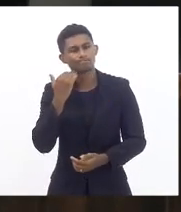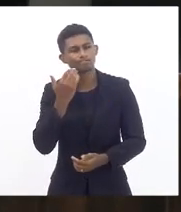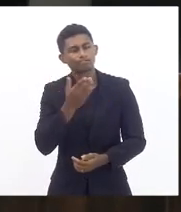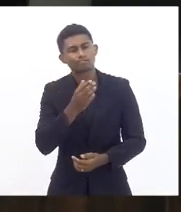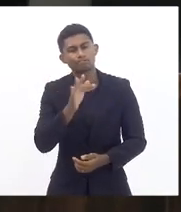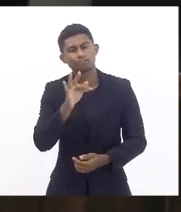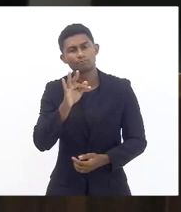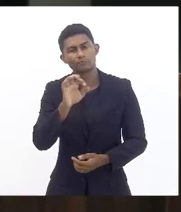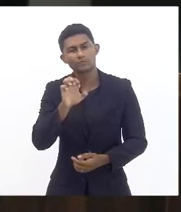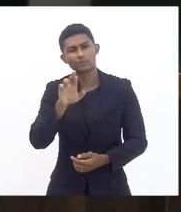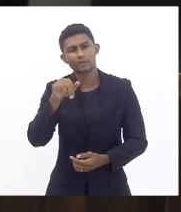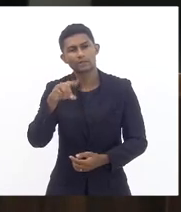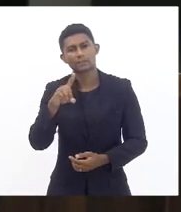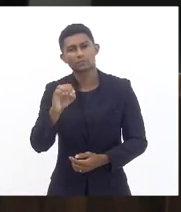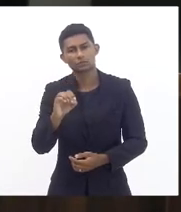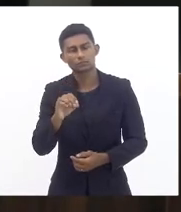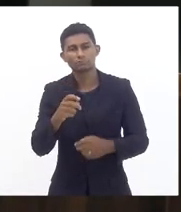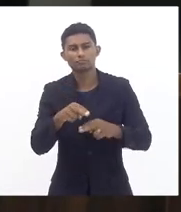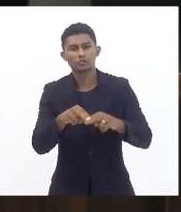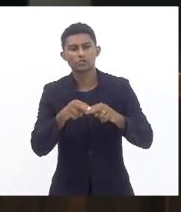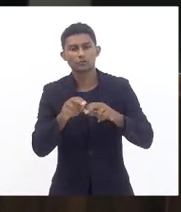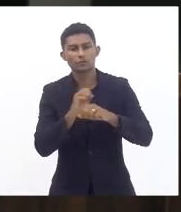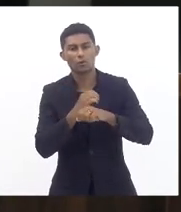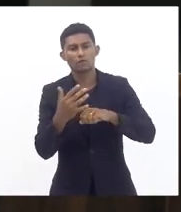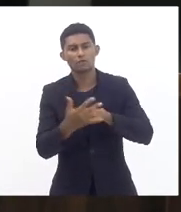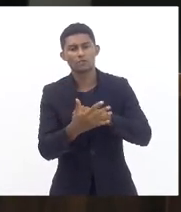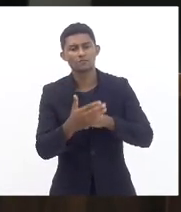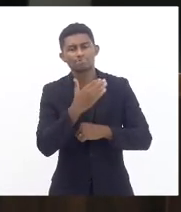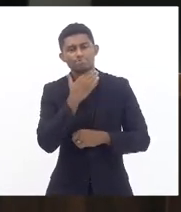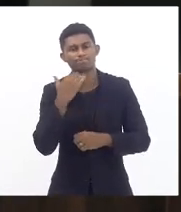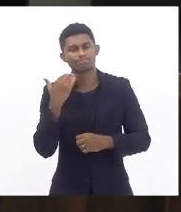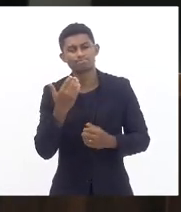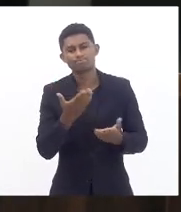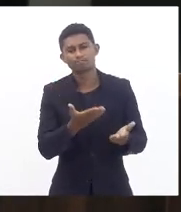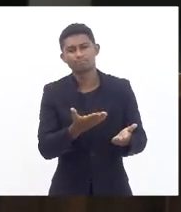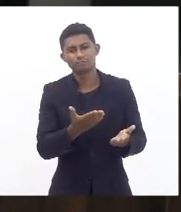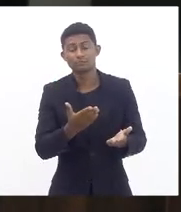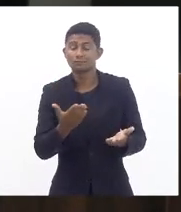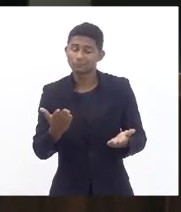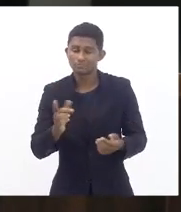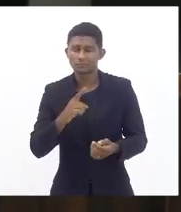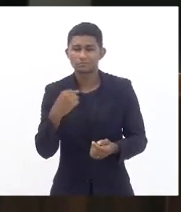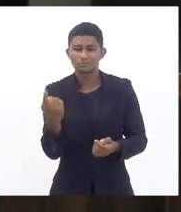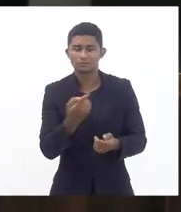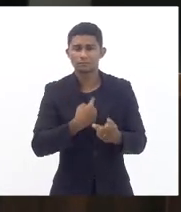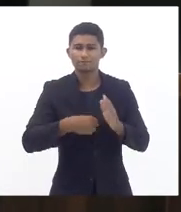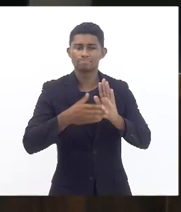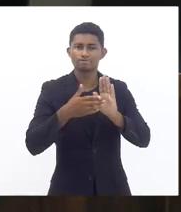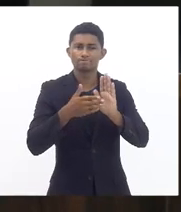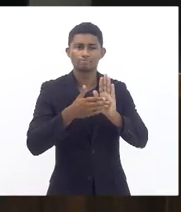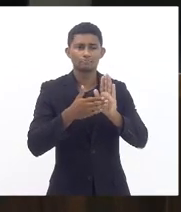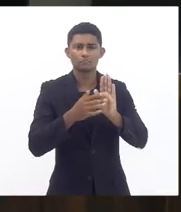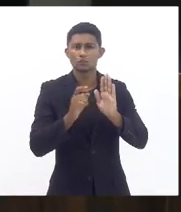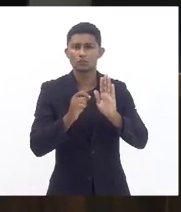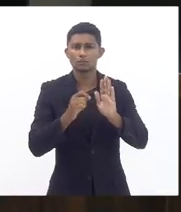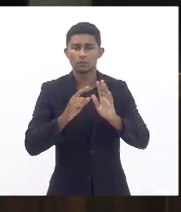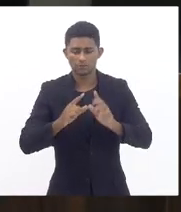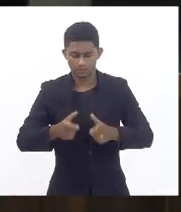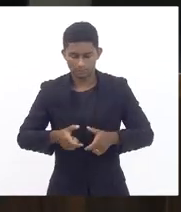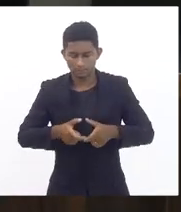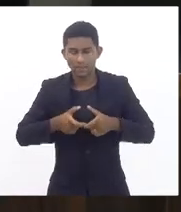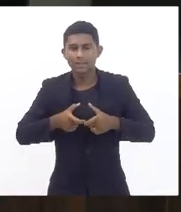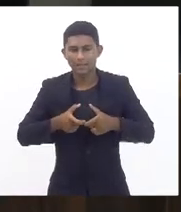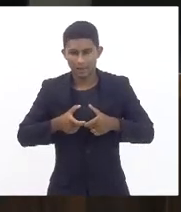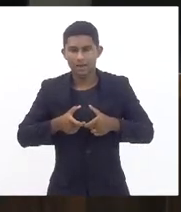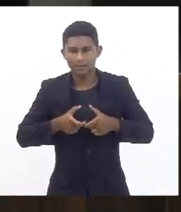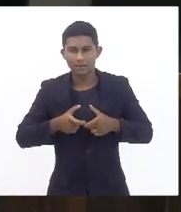Salgado, para a Covid. Então, nós fizemos uma proposição de uma medalha Tiradentes pós-mortem,